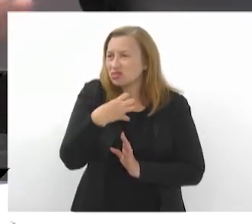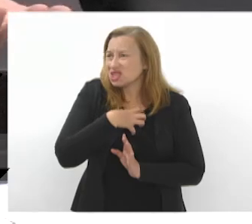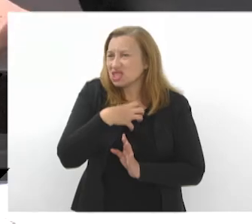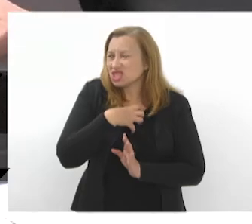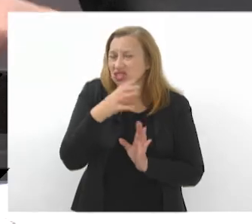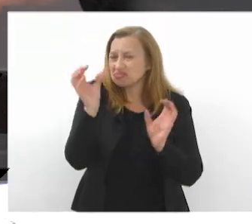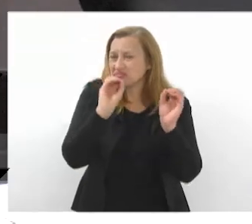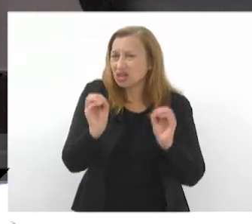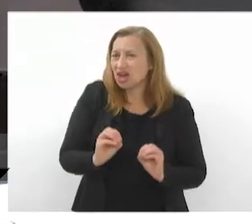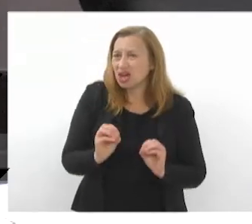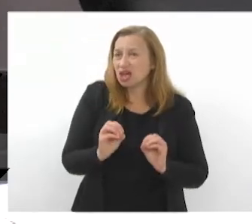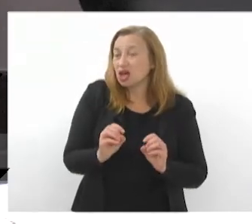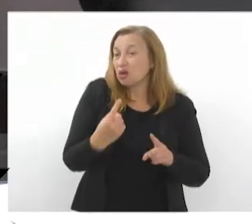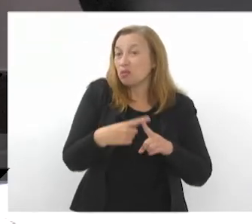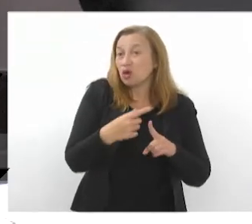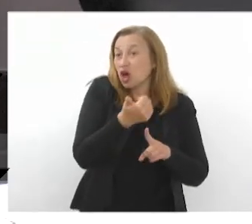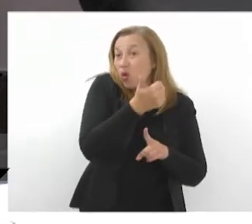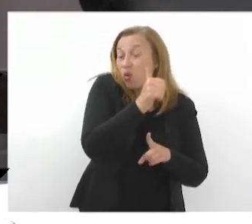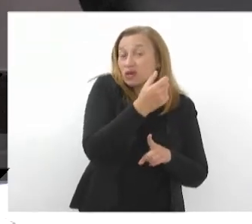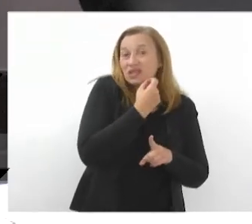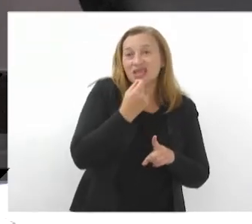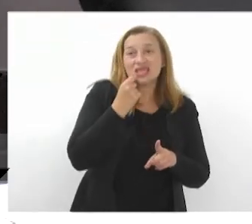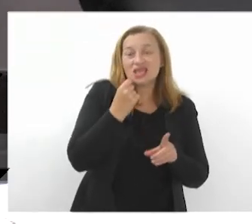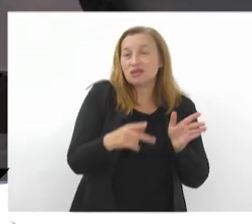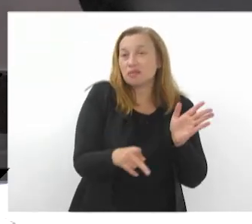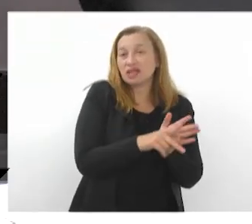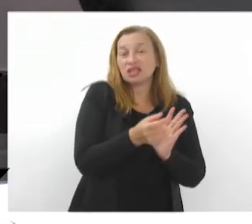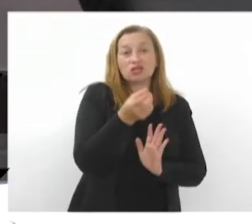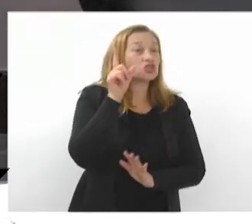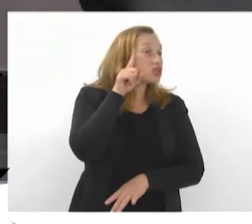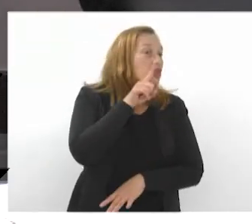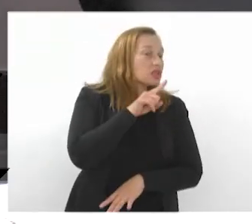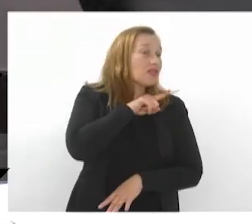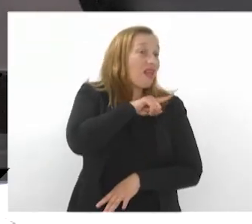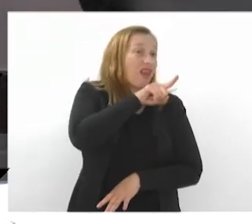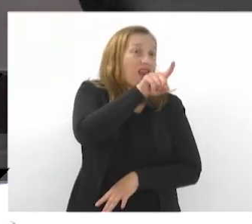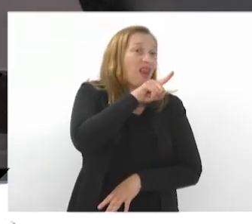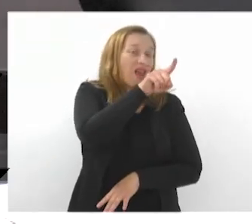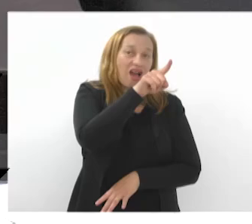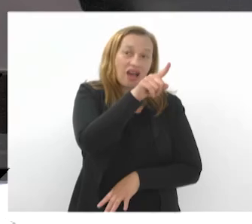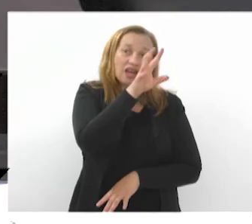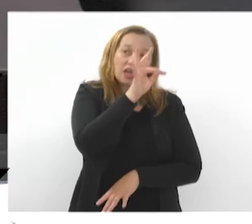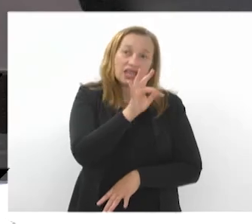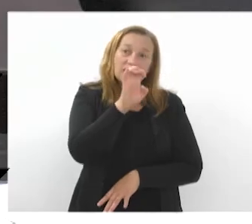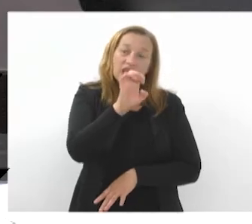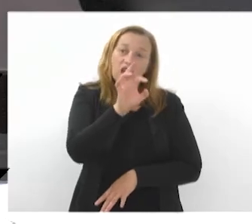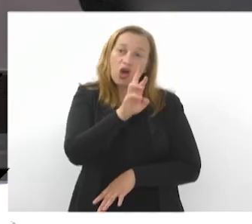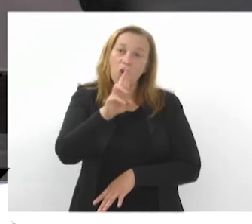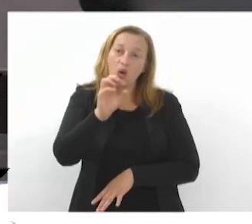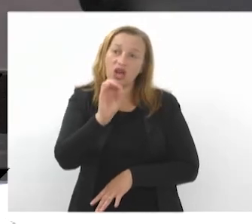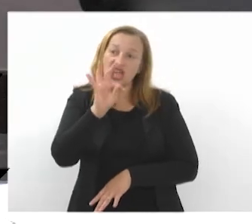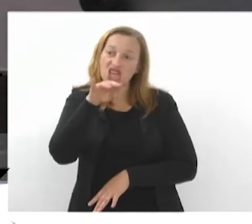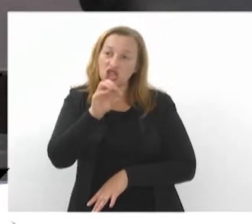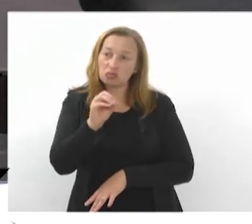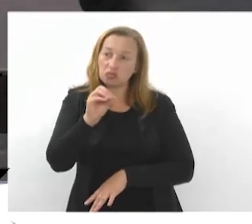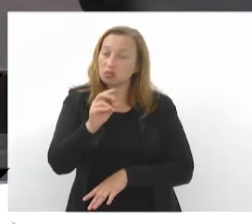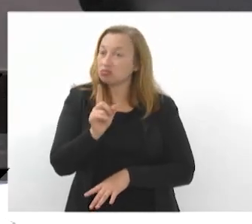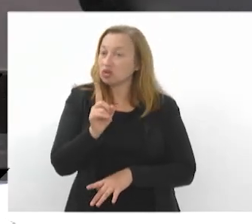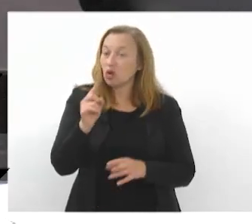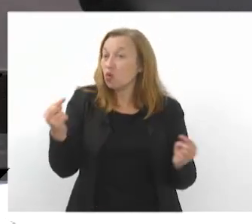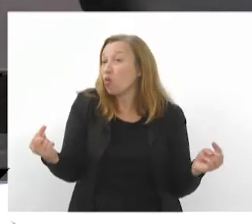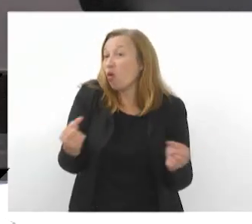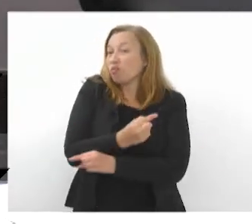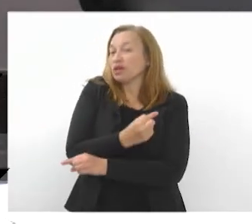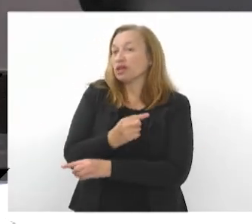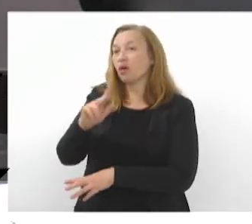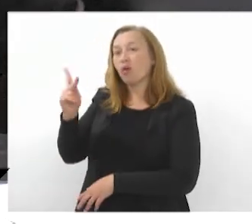nenhuma, porque é 11 de setembro que foi lá nos Estados Unidos. Terrorismo que não tem, em tese, nada a ver com o Hamas